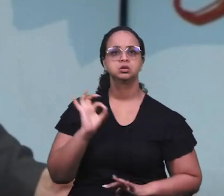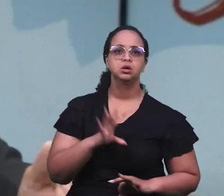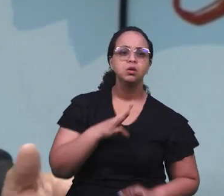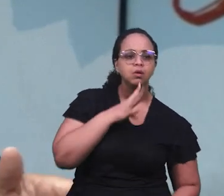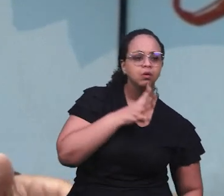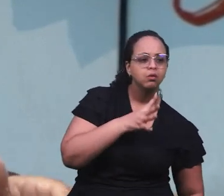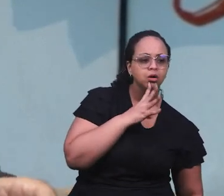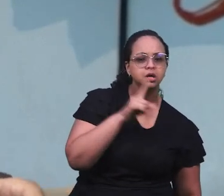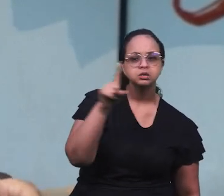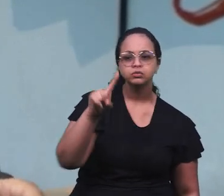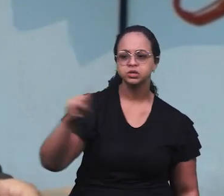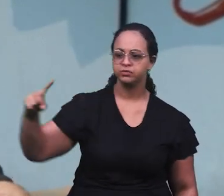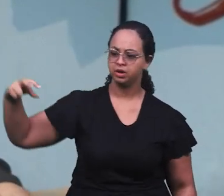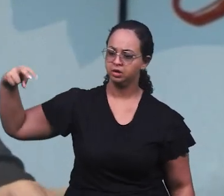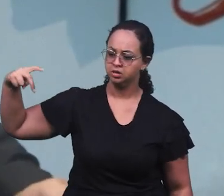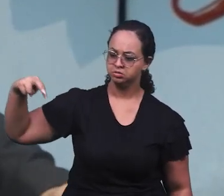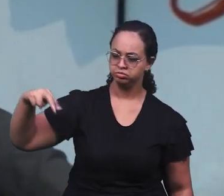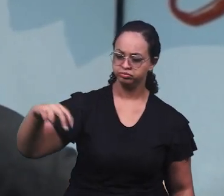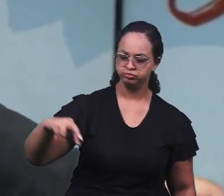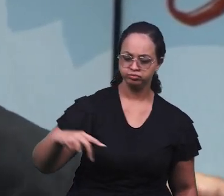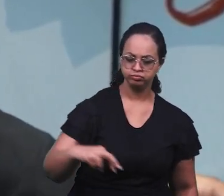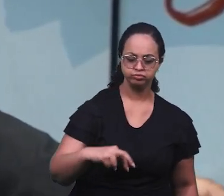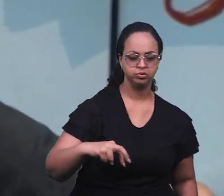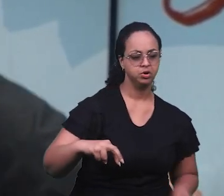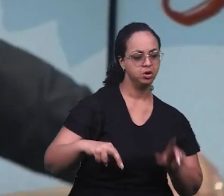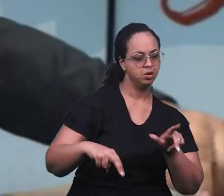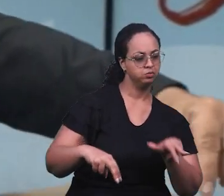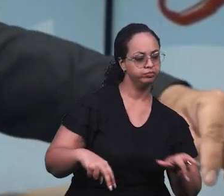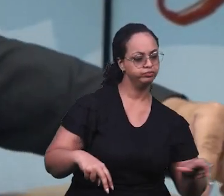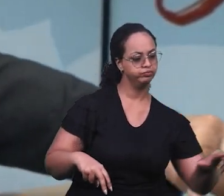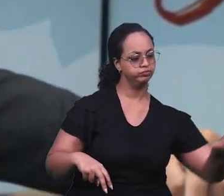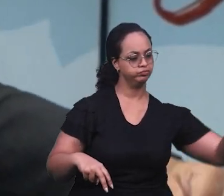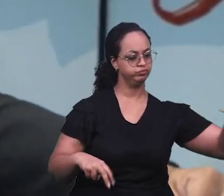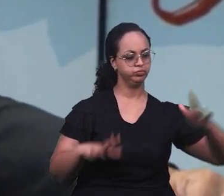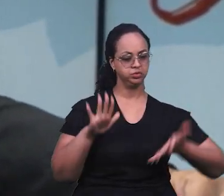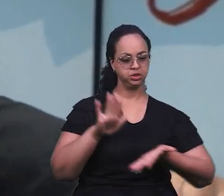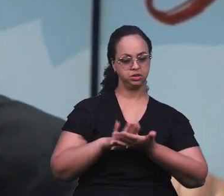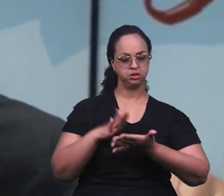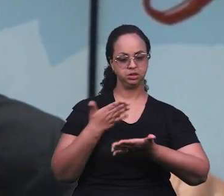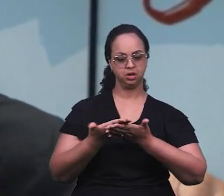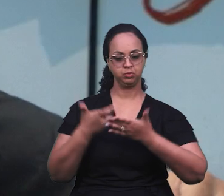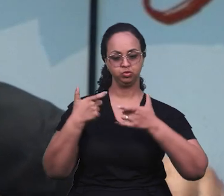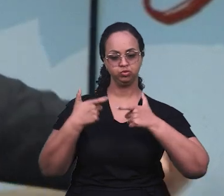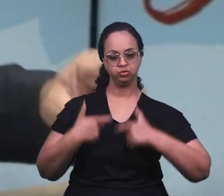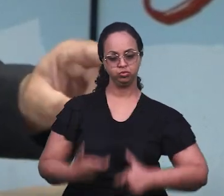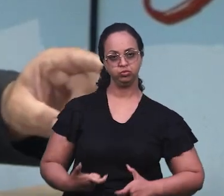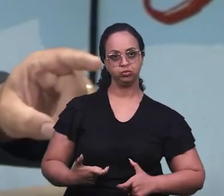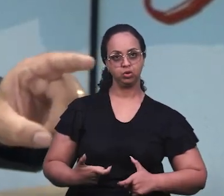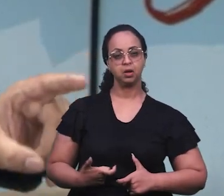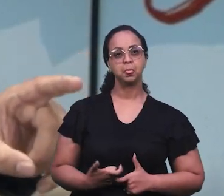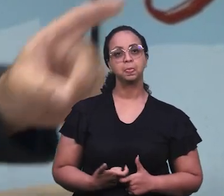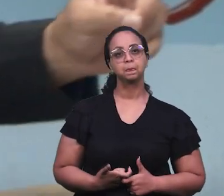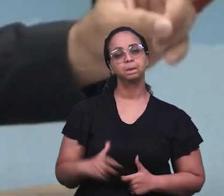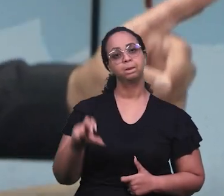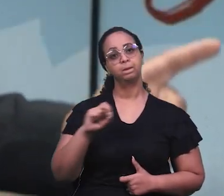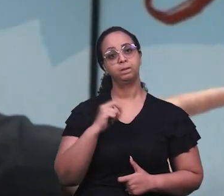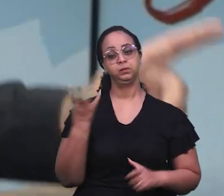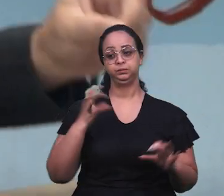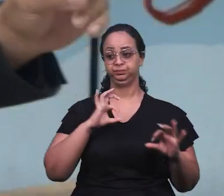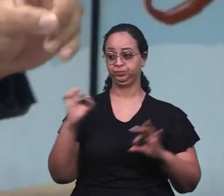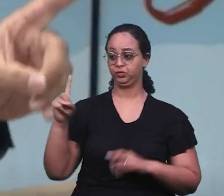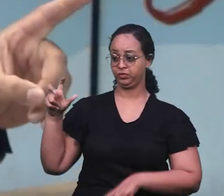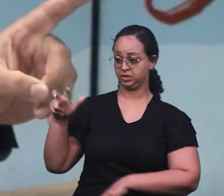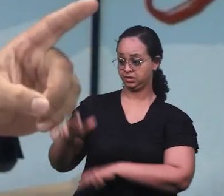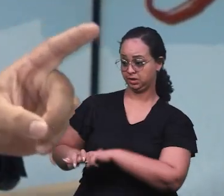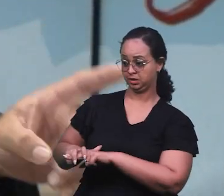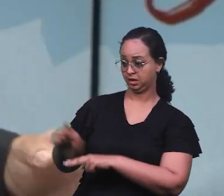conhecer o espaço. Ó, você vai entrar por aqui, você vai sair por aqui. O intérprete vai ficar nessa posição, entendeu? Ou o que vai estar assistindo, você vai